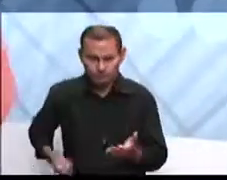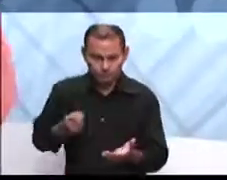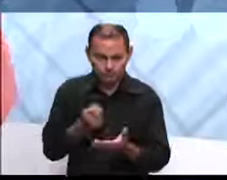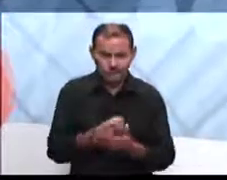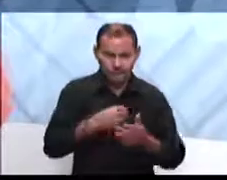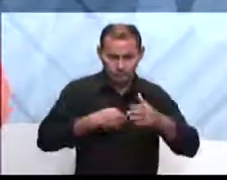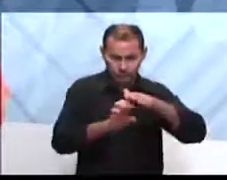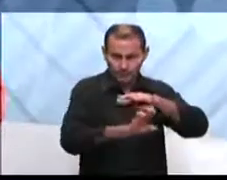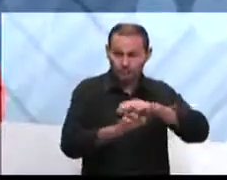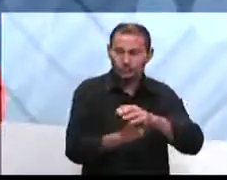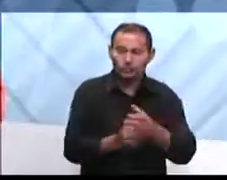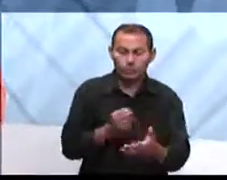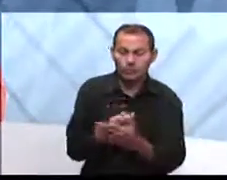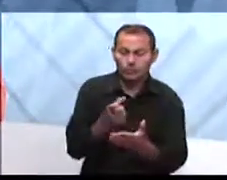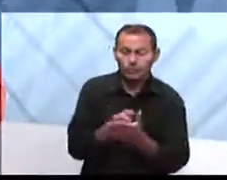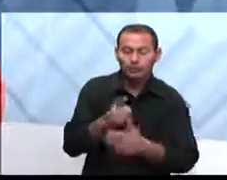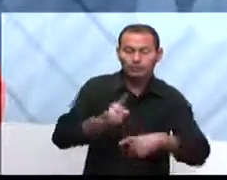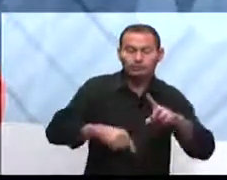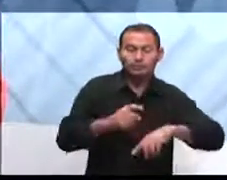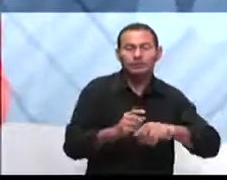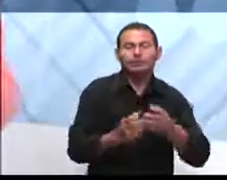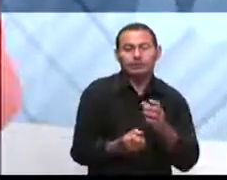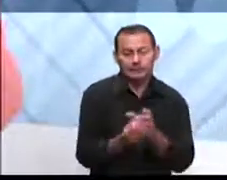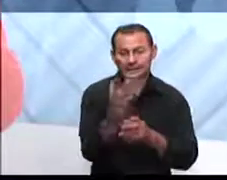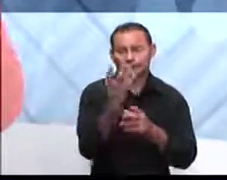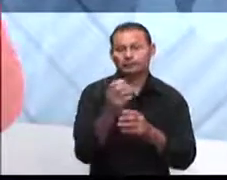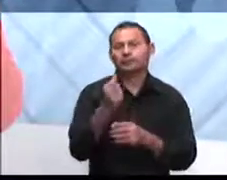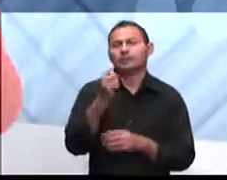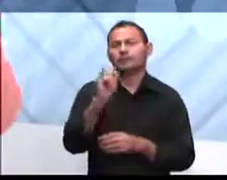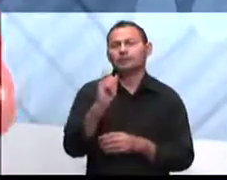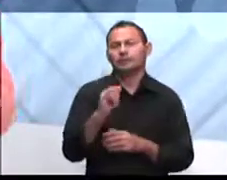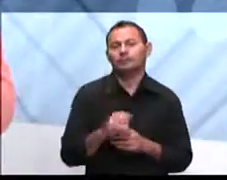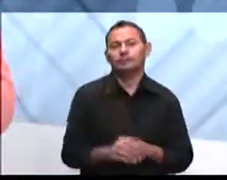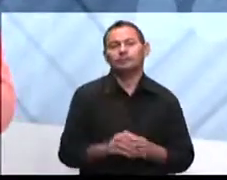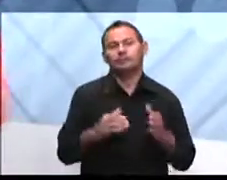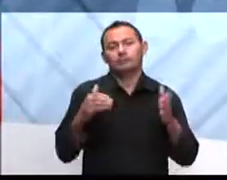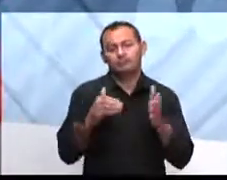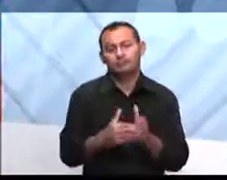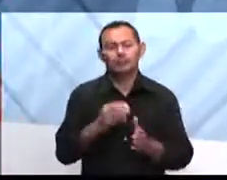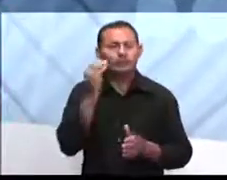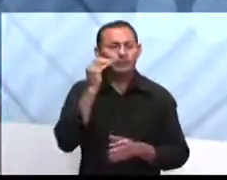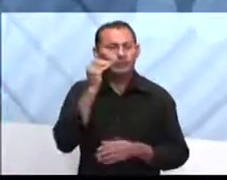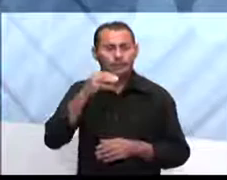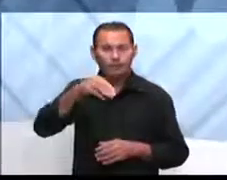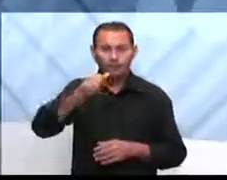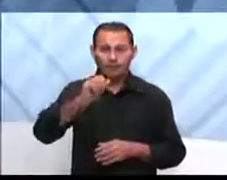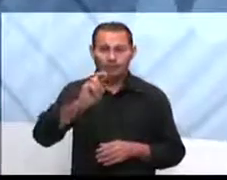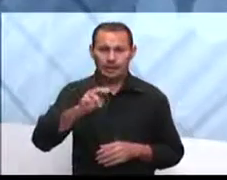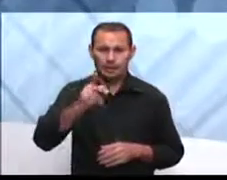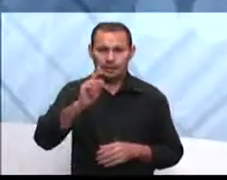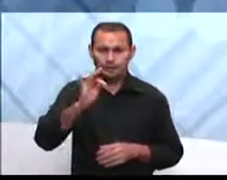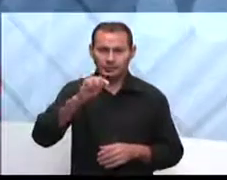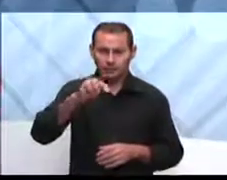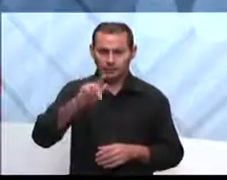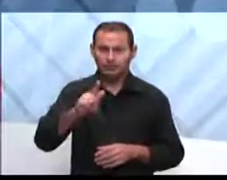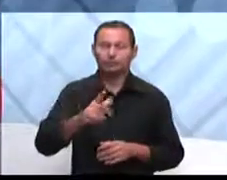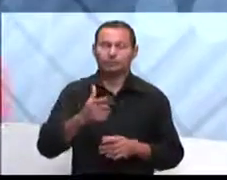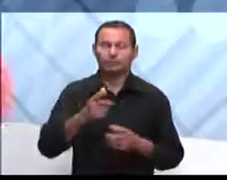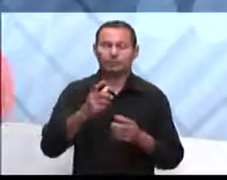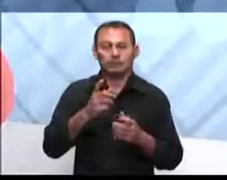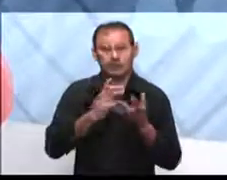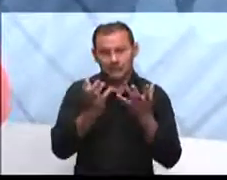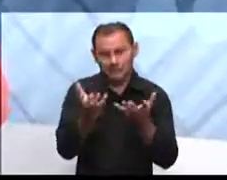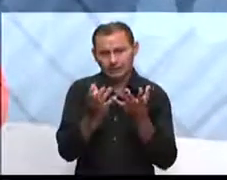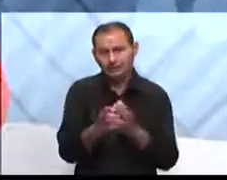empresária, invisto naquele negócio e aí, por último, teste de marketing. O teste de marketing consiste,